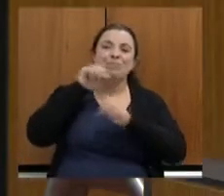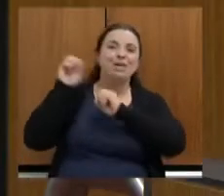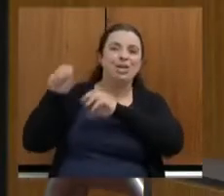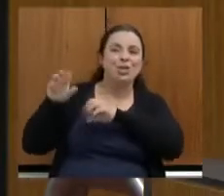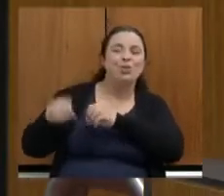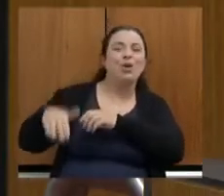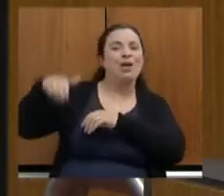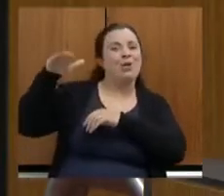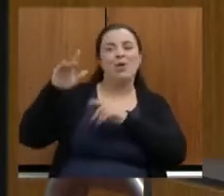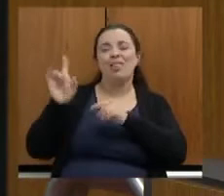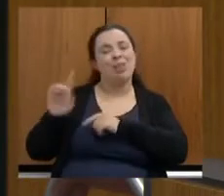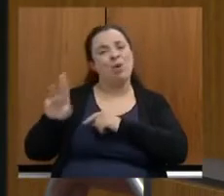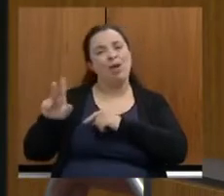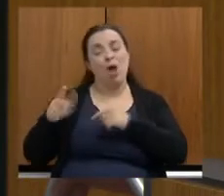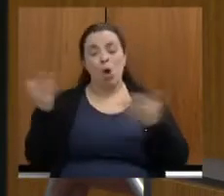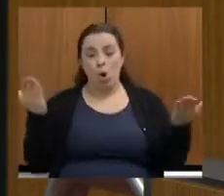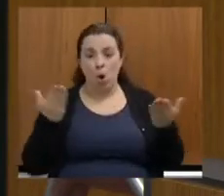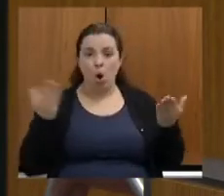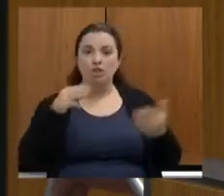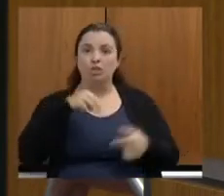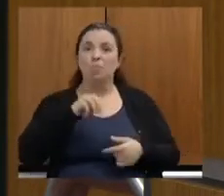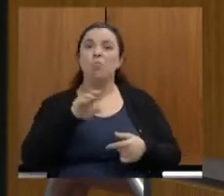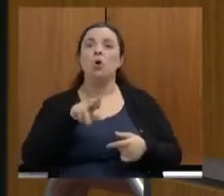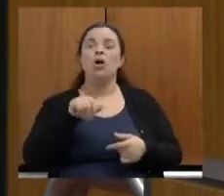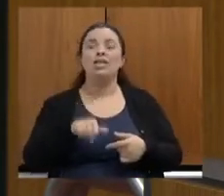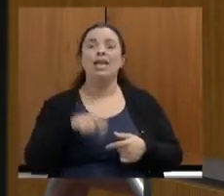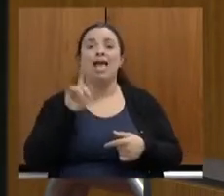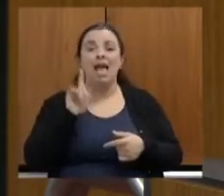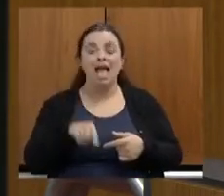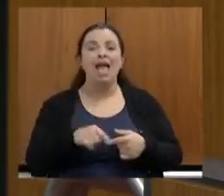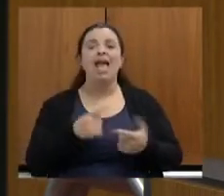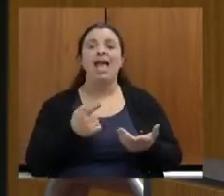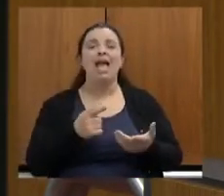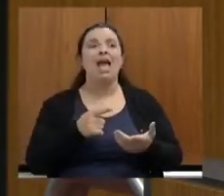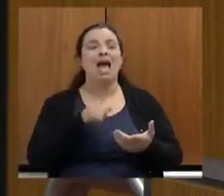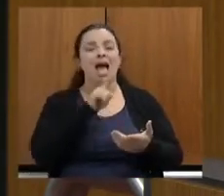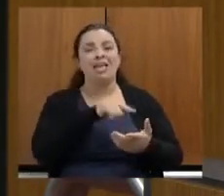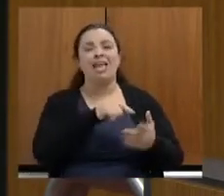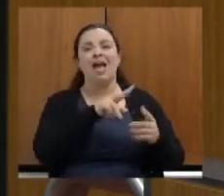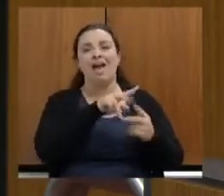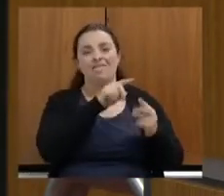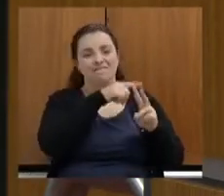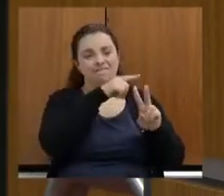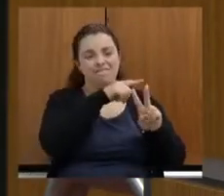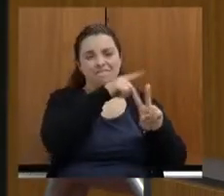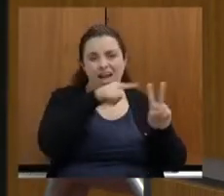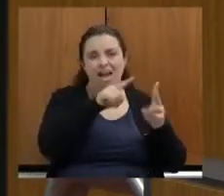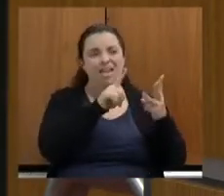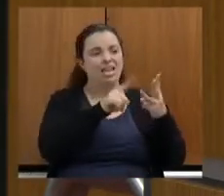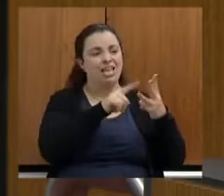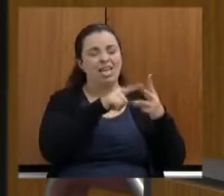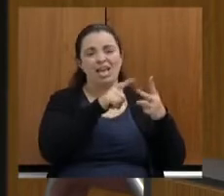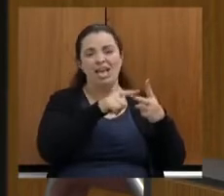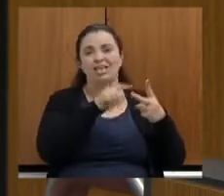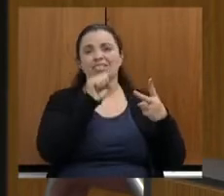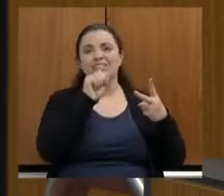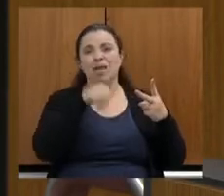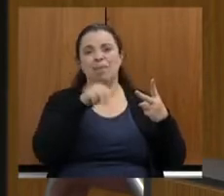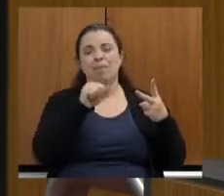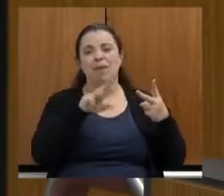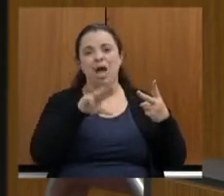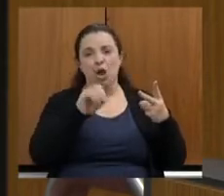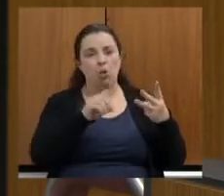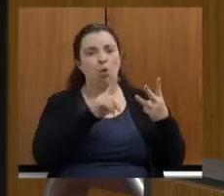Mônica que tá aqui hoje é a Mônica que a vale essa Marco a bhp e a fundação renova transformou e